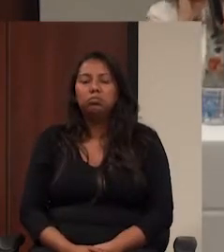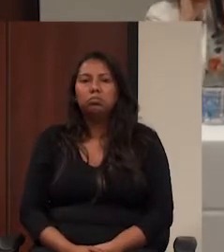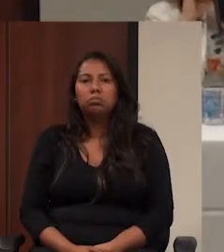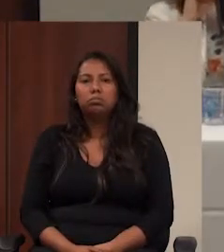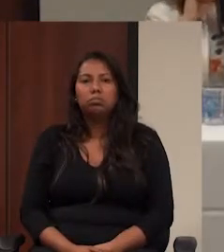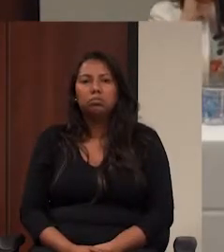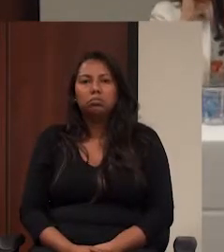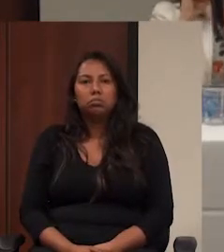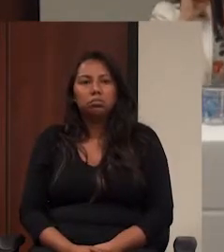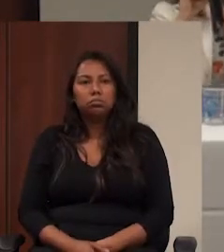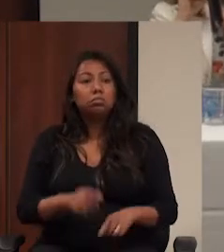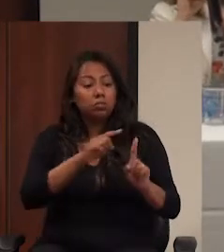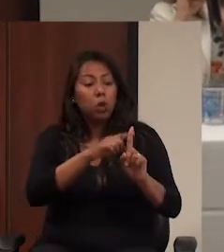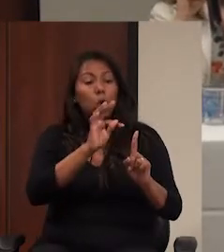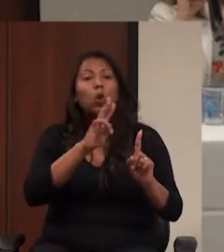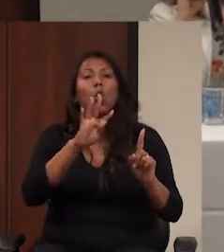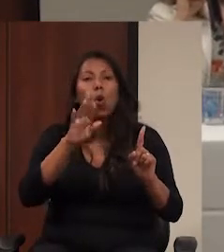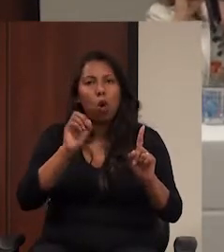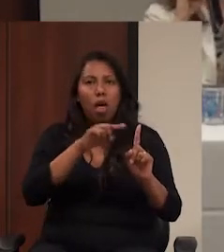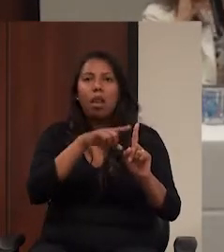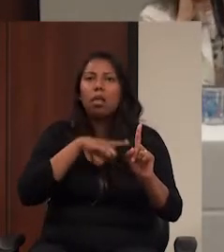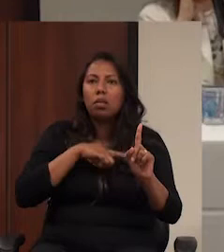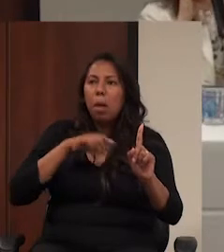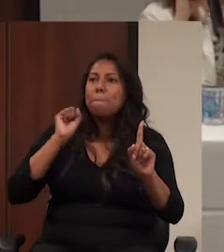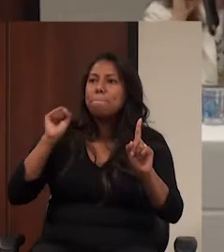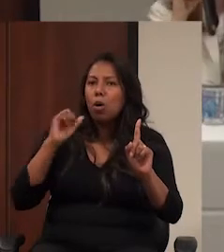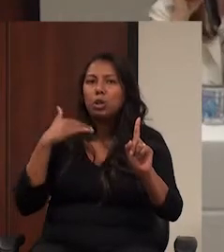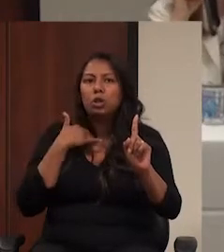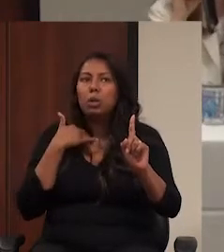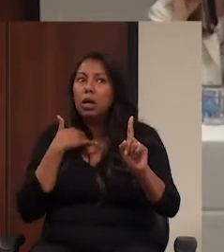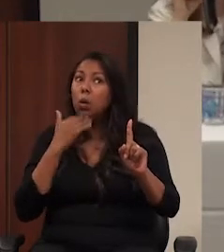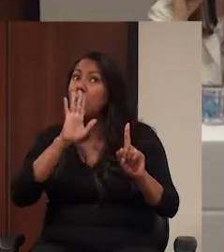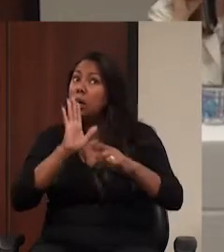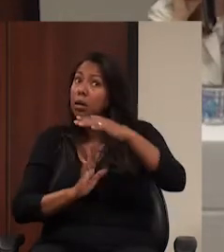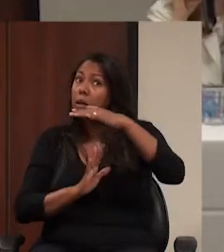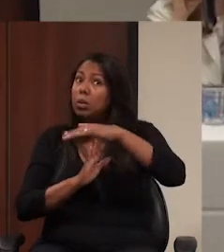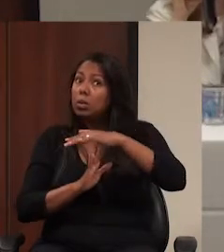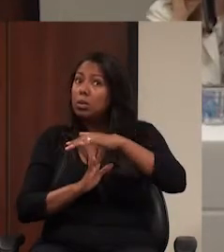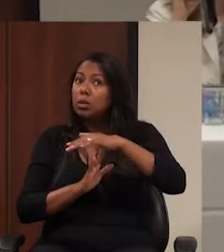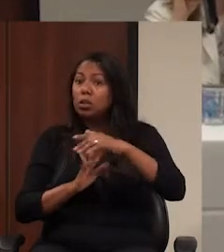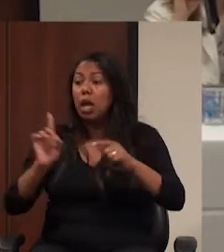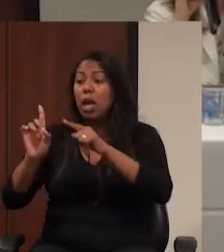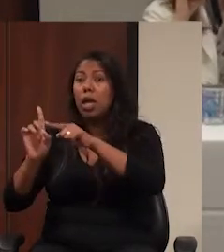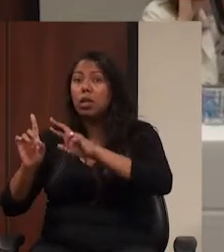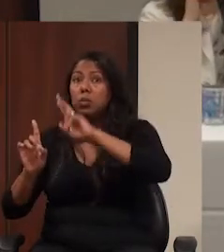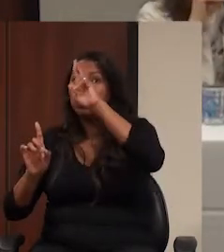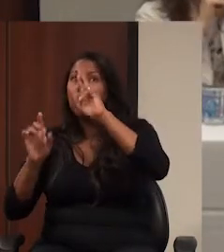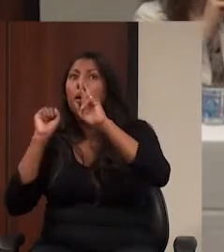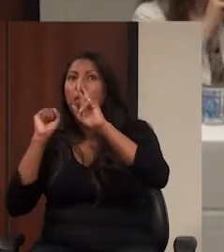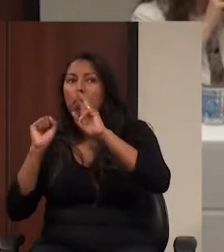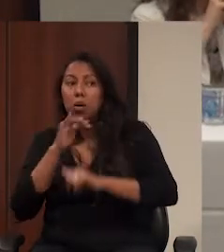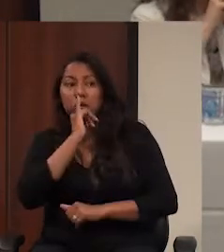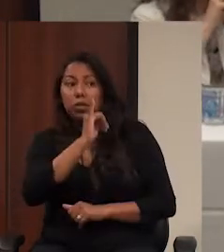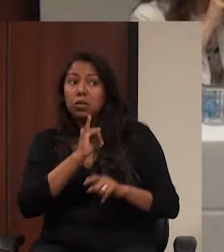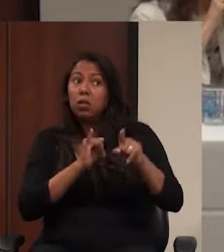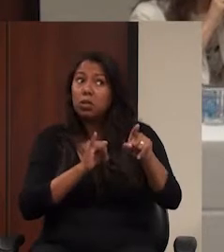Quem tem tutor pode operar conta bancária, mas tem um limite que é interessante. O tutor pode restringir a pessoa de praticar